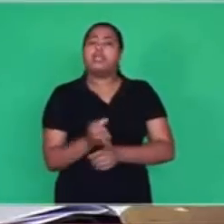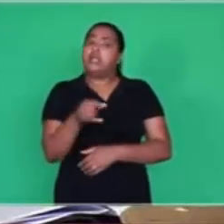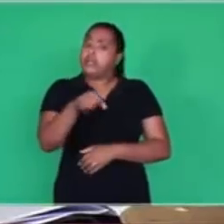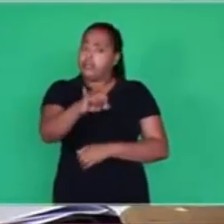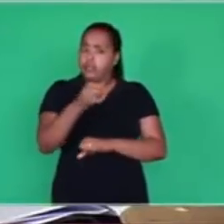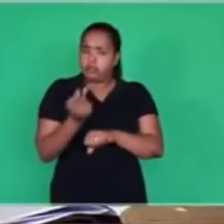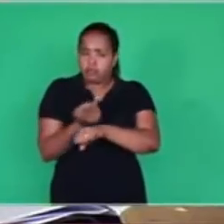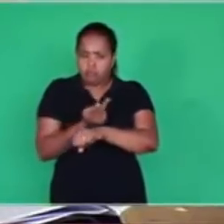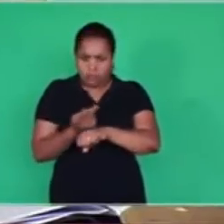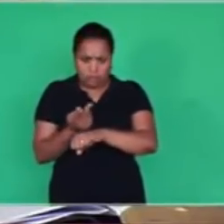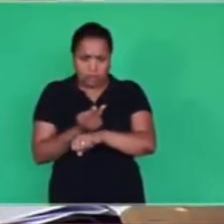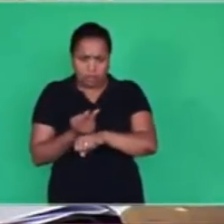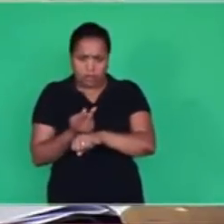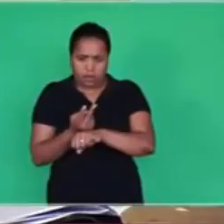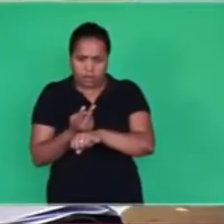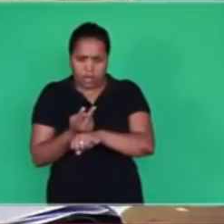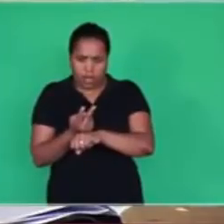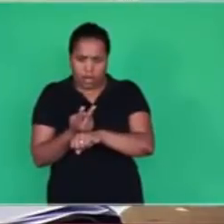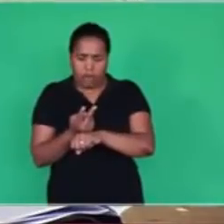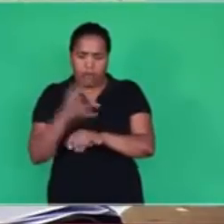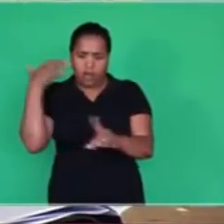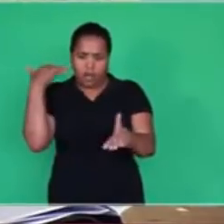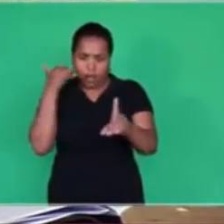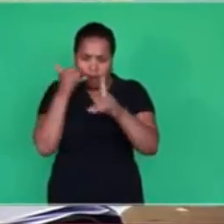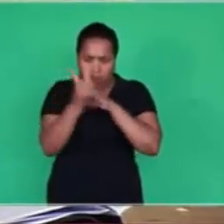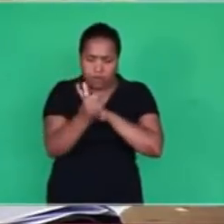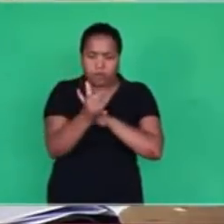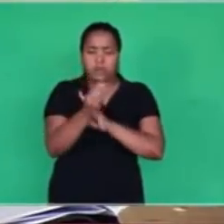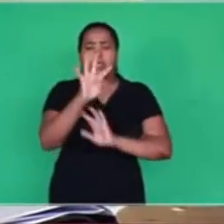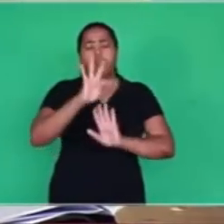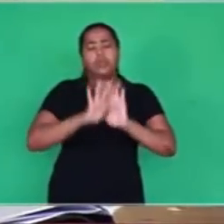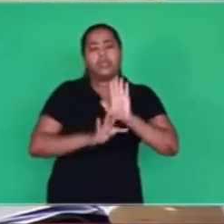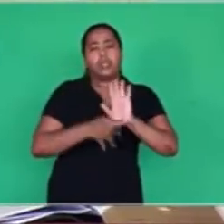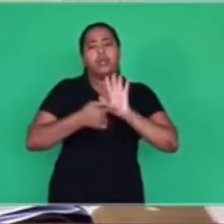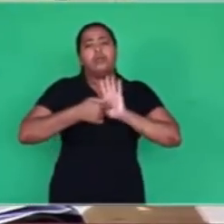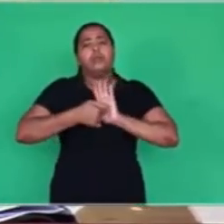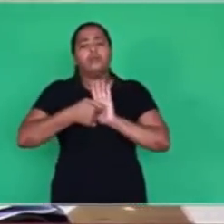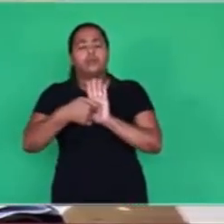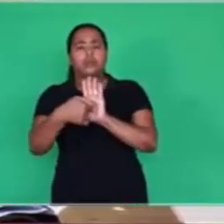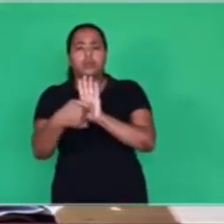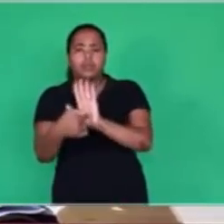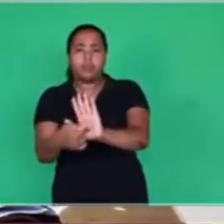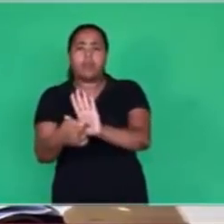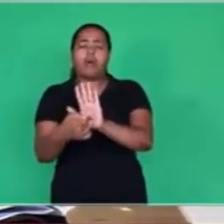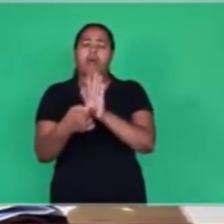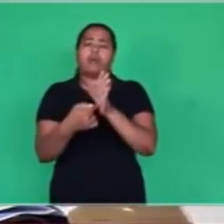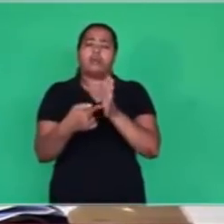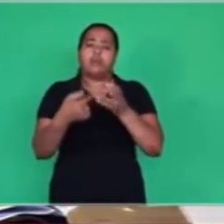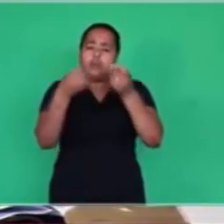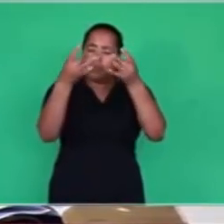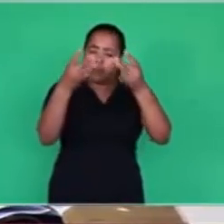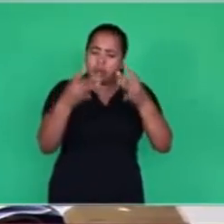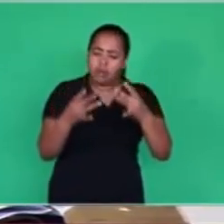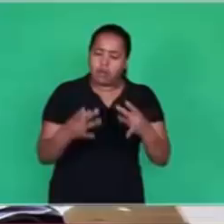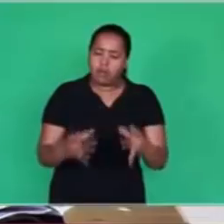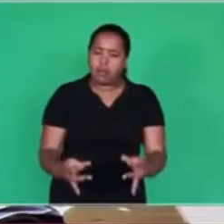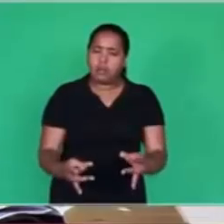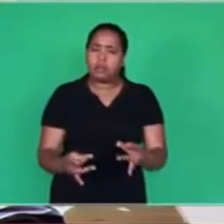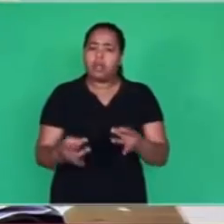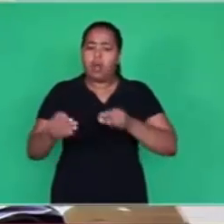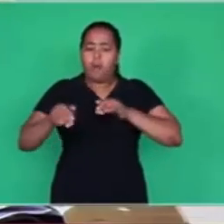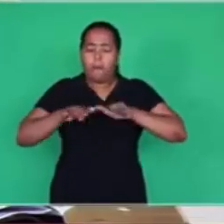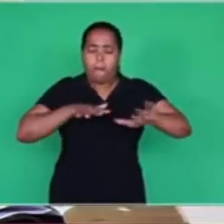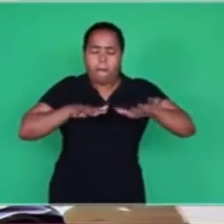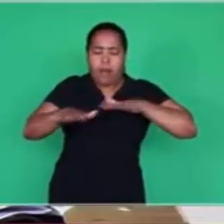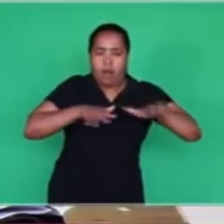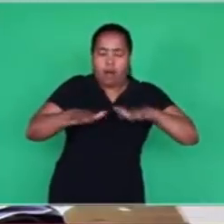isso, há profecias, há textos que falam, ou menções de que haverá um grande terremoto. Isso